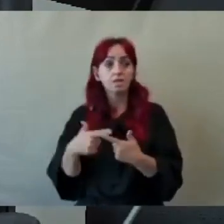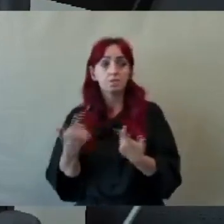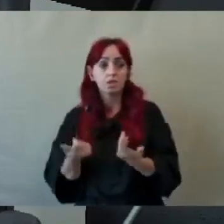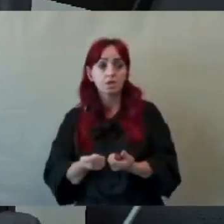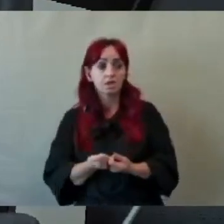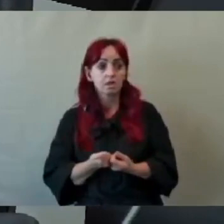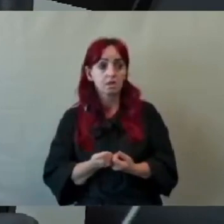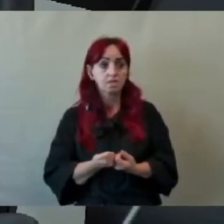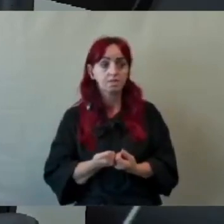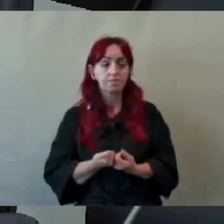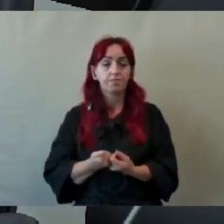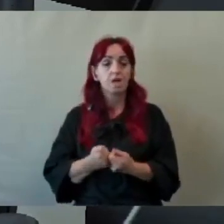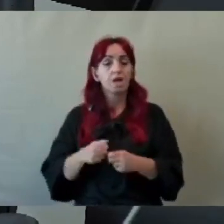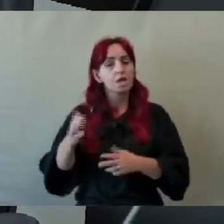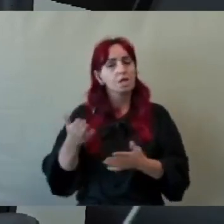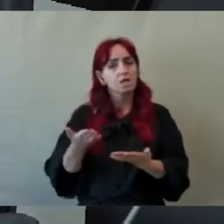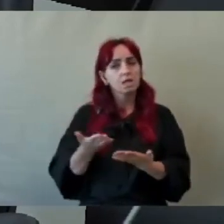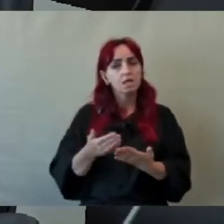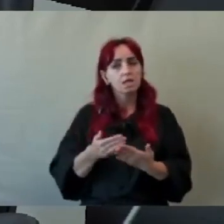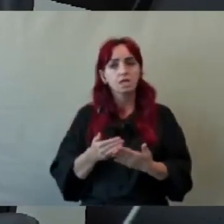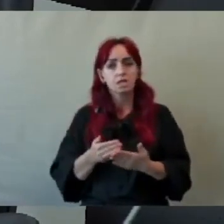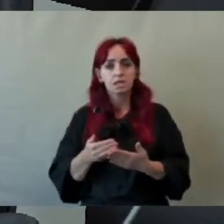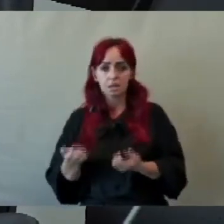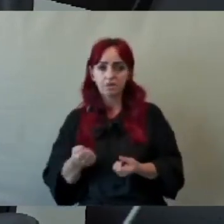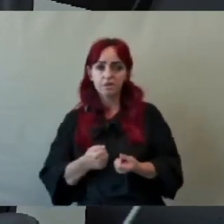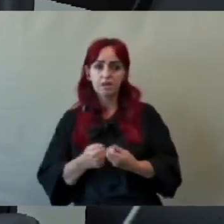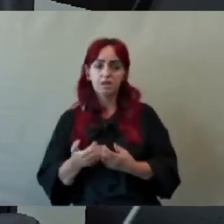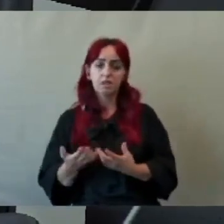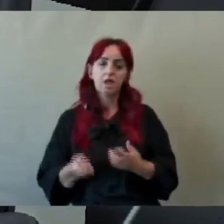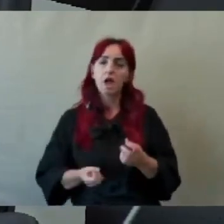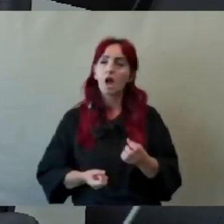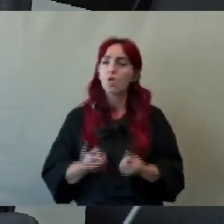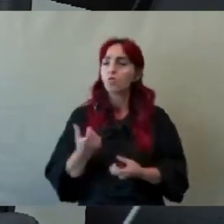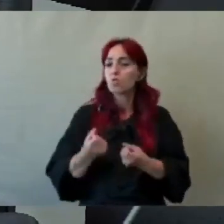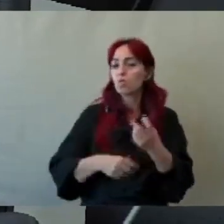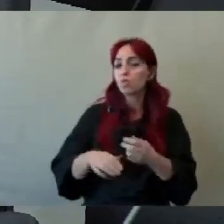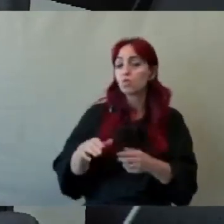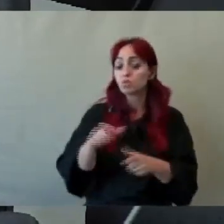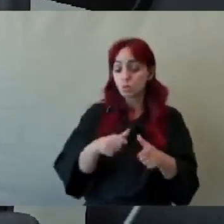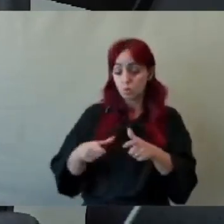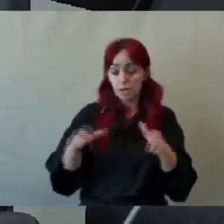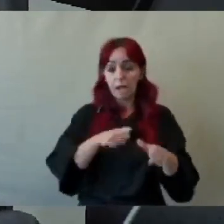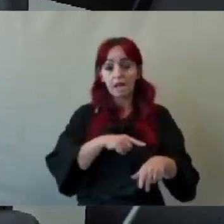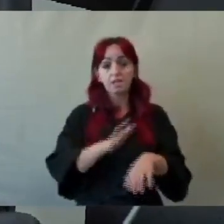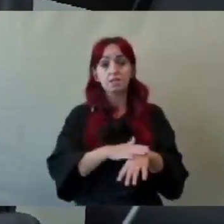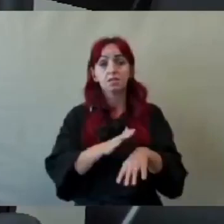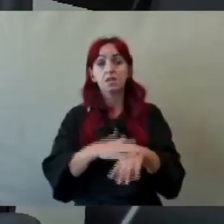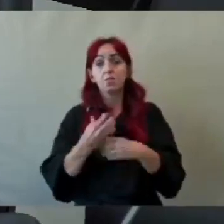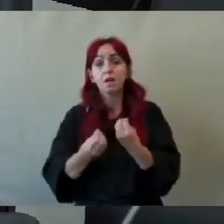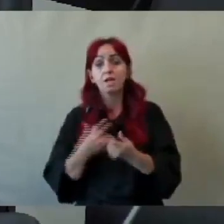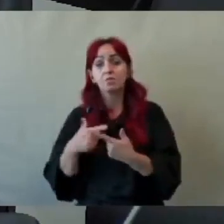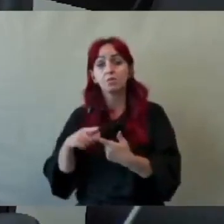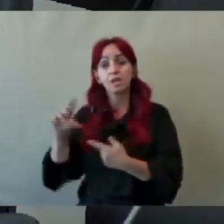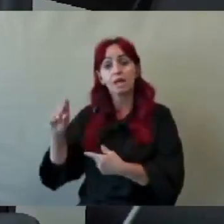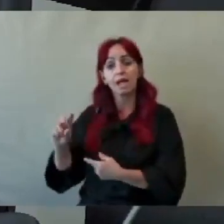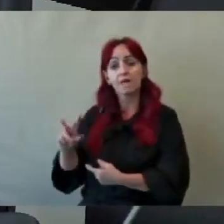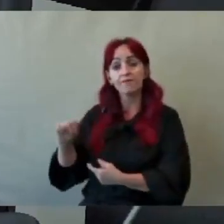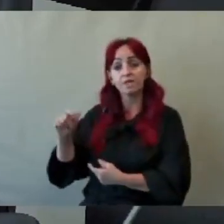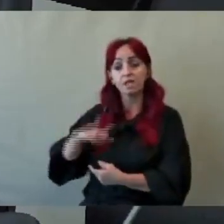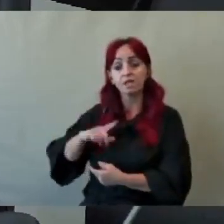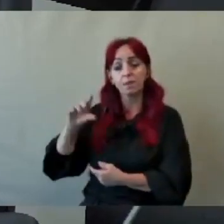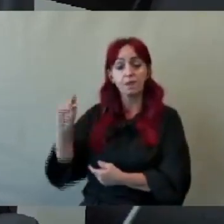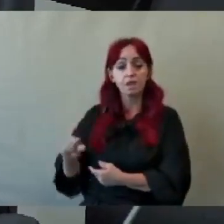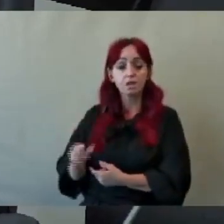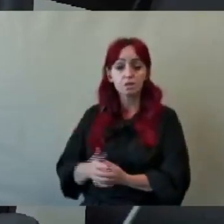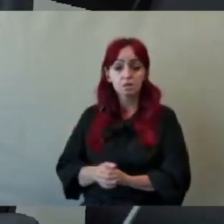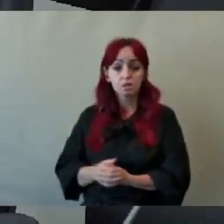então, em alguns lugares da cidade tem muito mais. Para a Vila Semig tem muito menos. E a média geral é 26%.